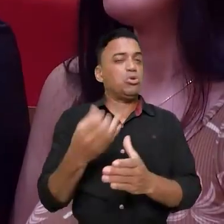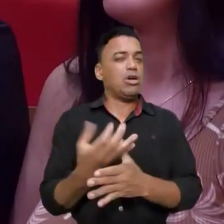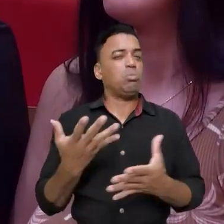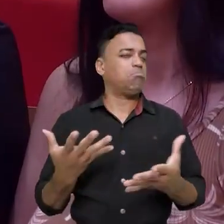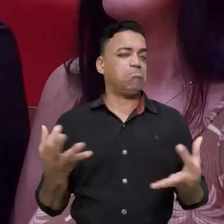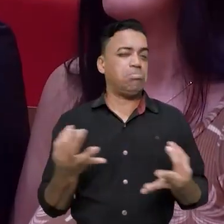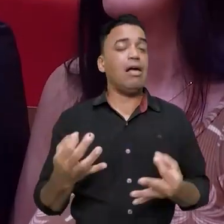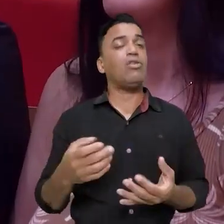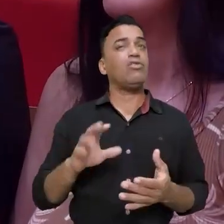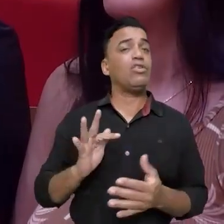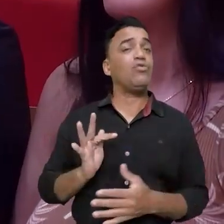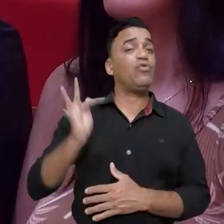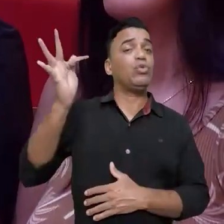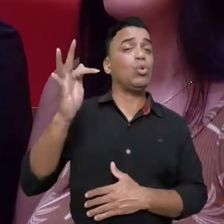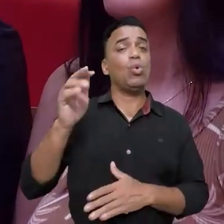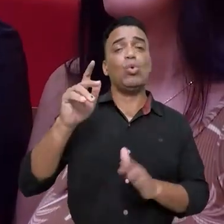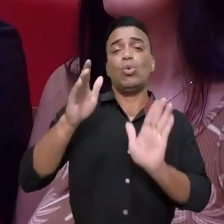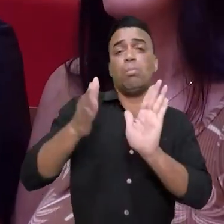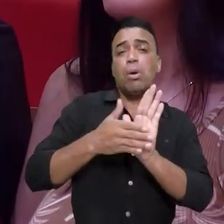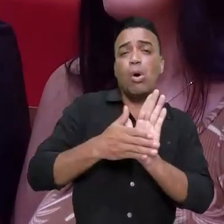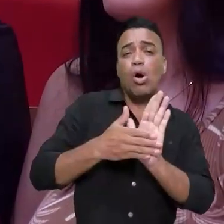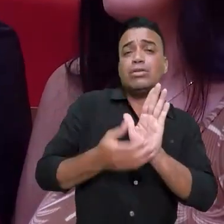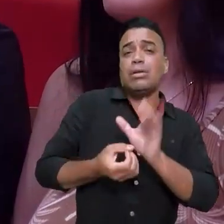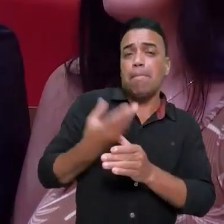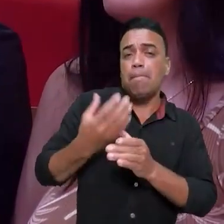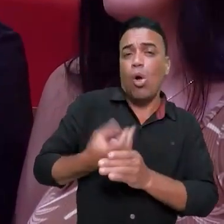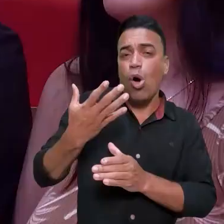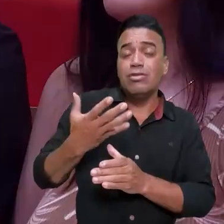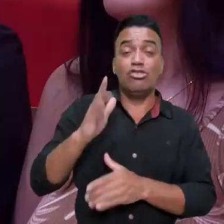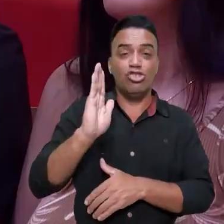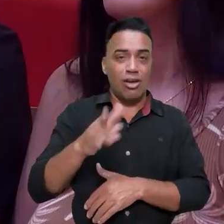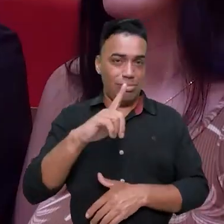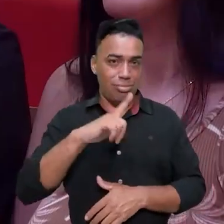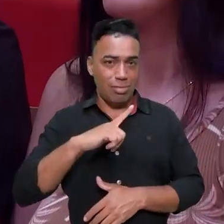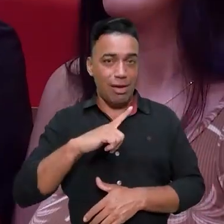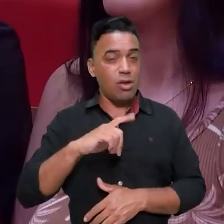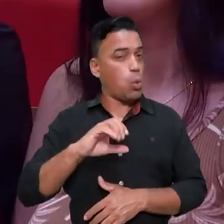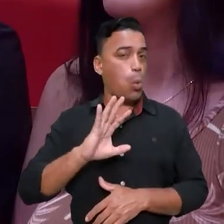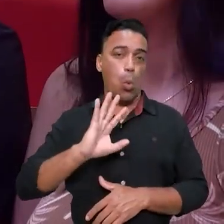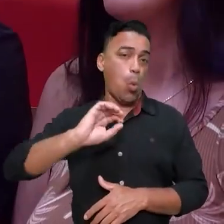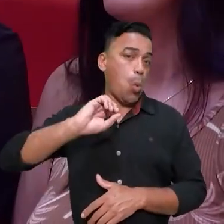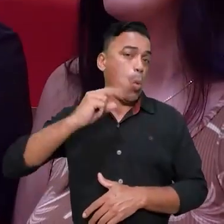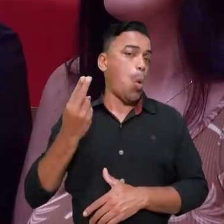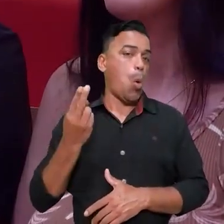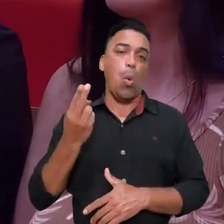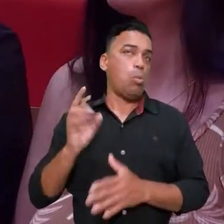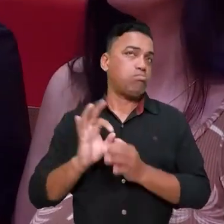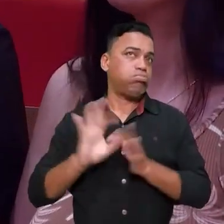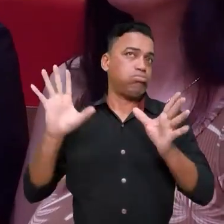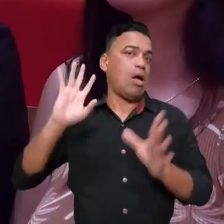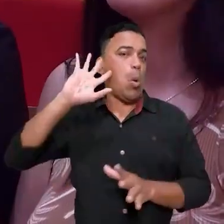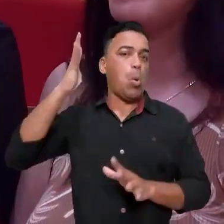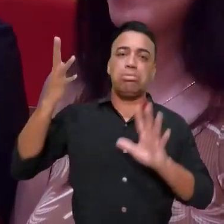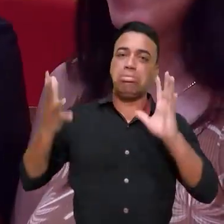o que você tem aí planejado para esse ano e para os próximos, em termos de produção. Se você já tem isso ou se é espontâneo. Você vai, na